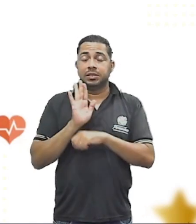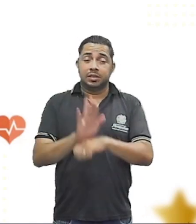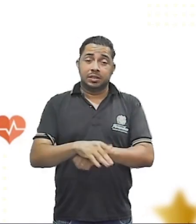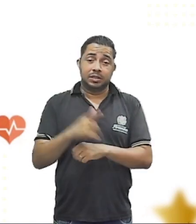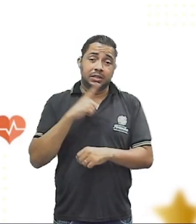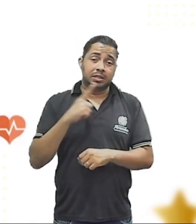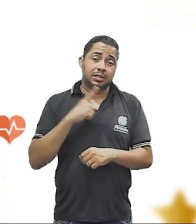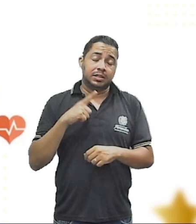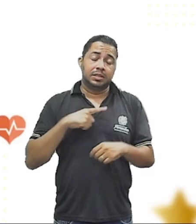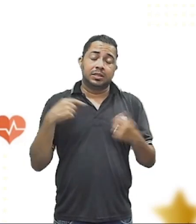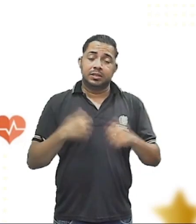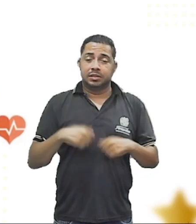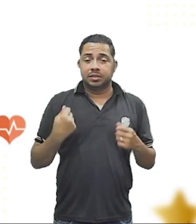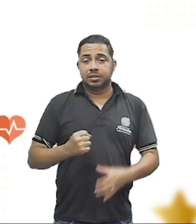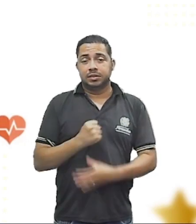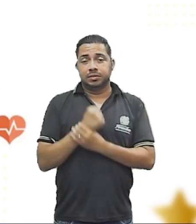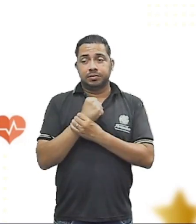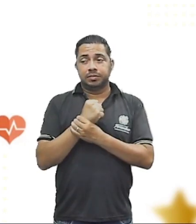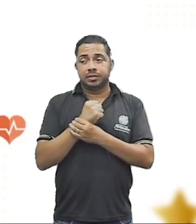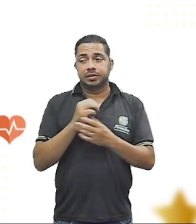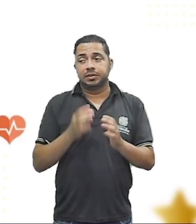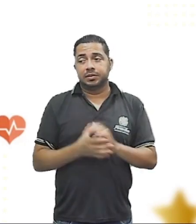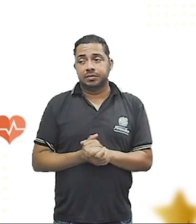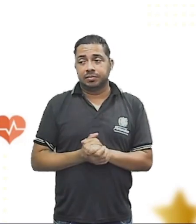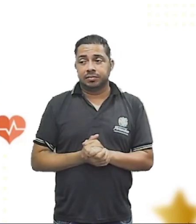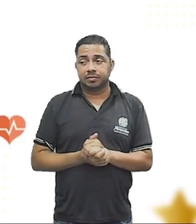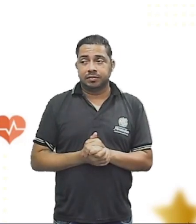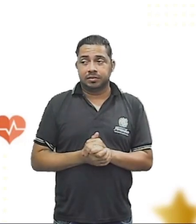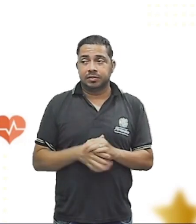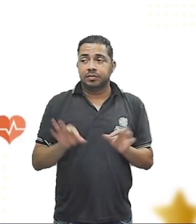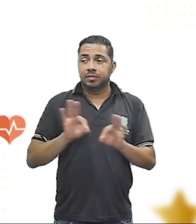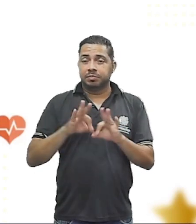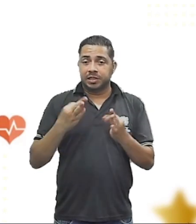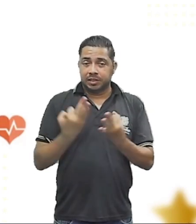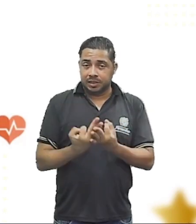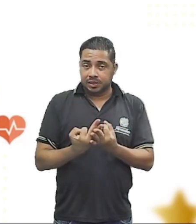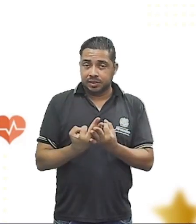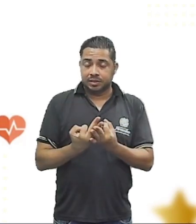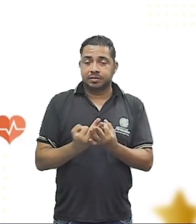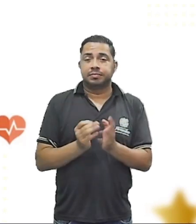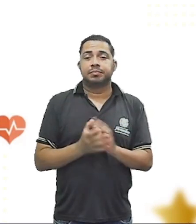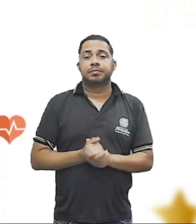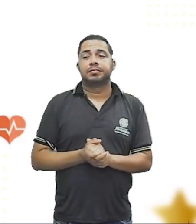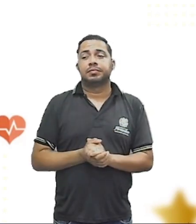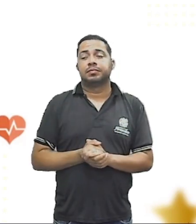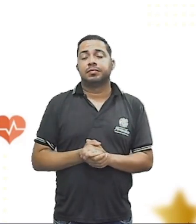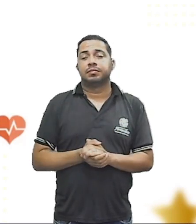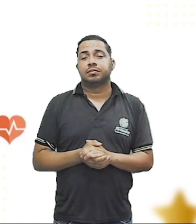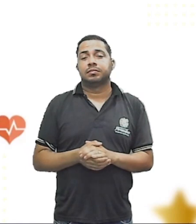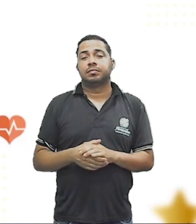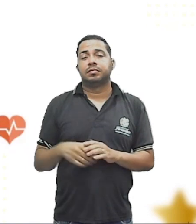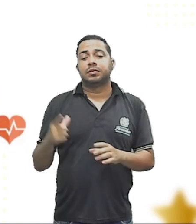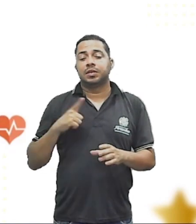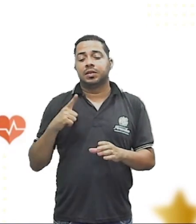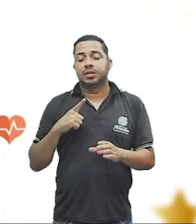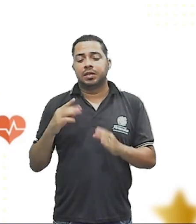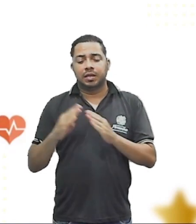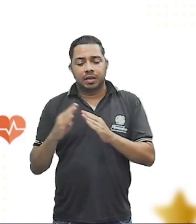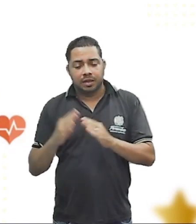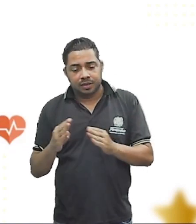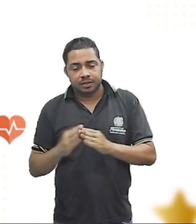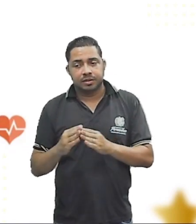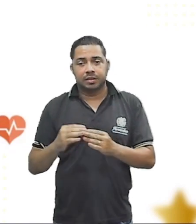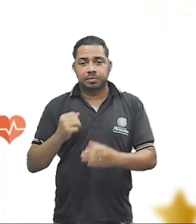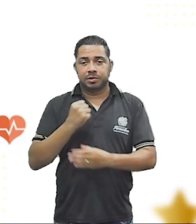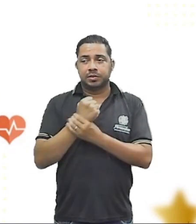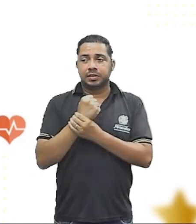temos as necessidades de segurança. Segurança familiar, segurança de abrigo, né, de casa,